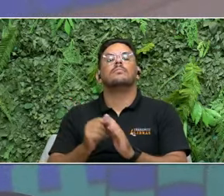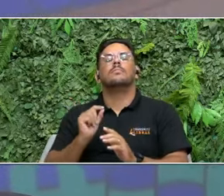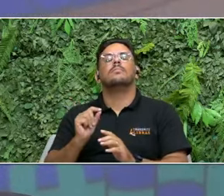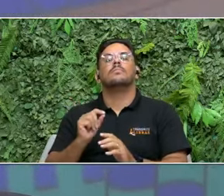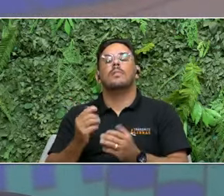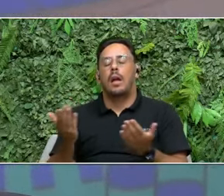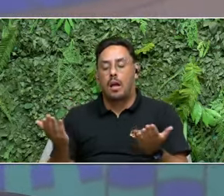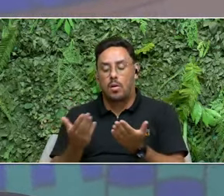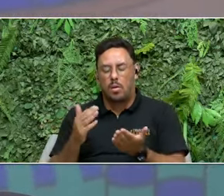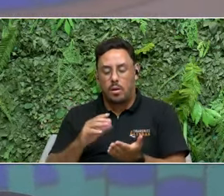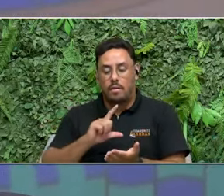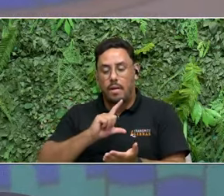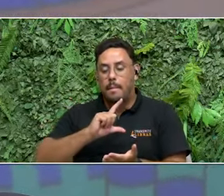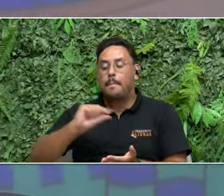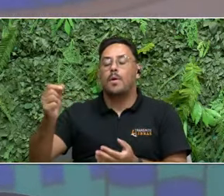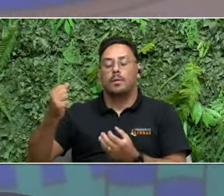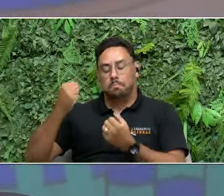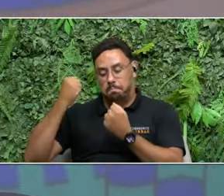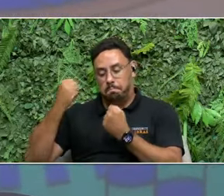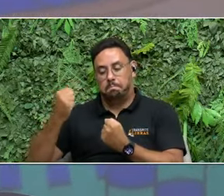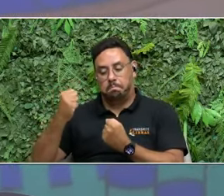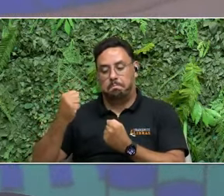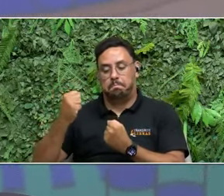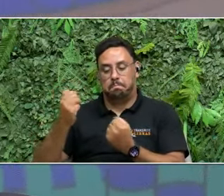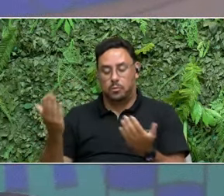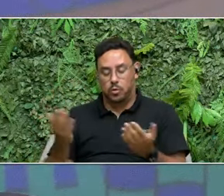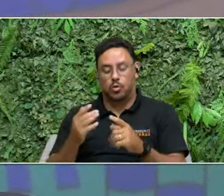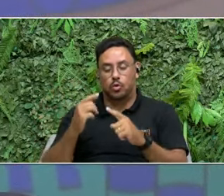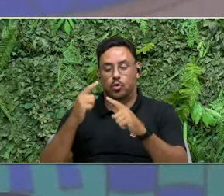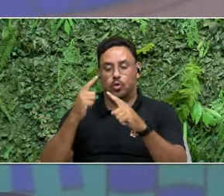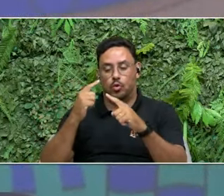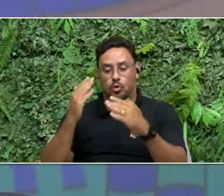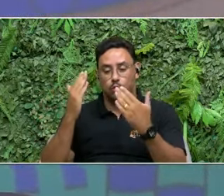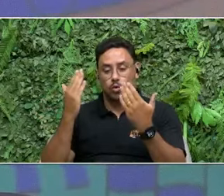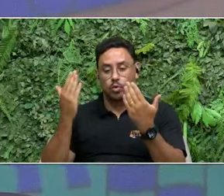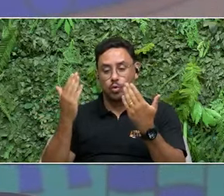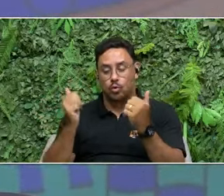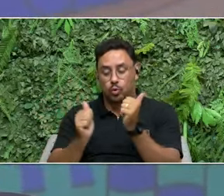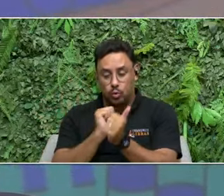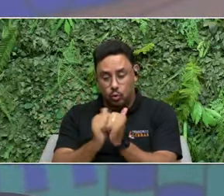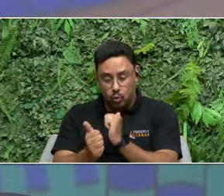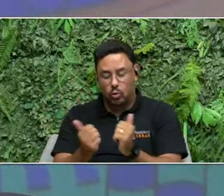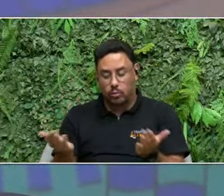sai fortalecido eh dessa do jogo de